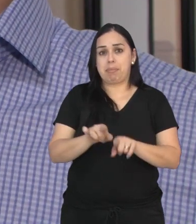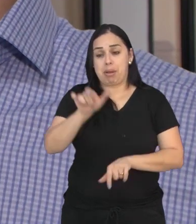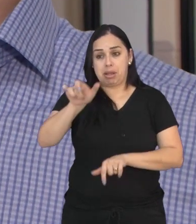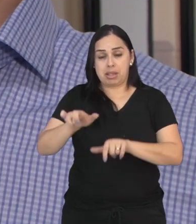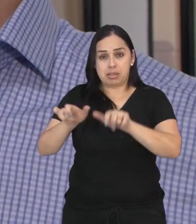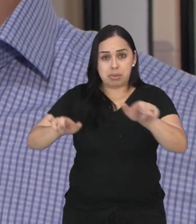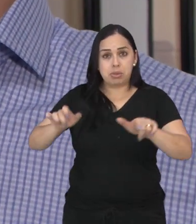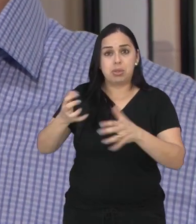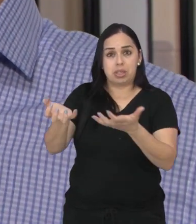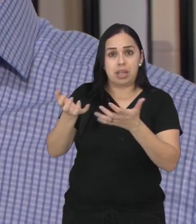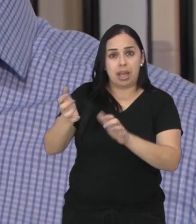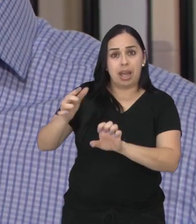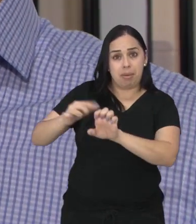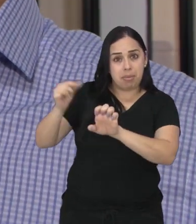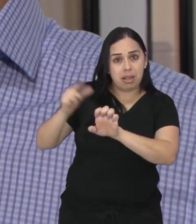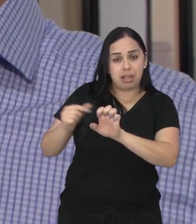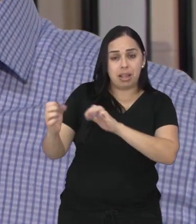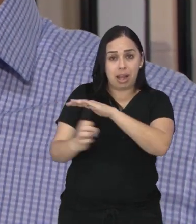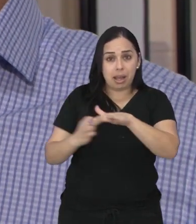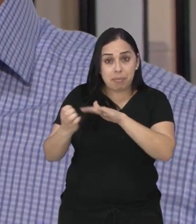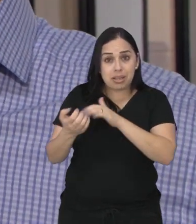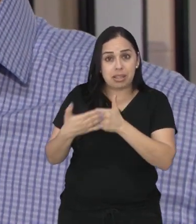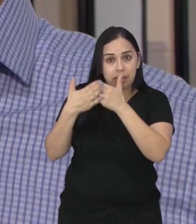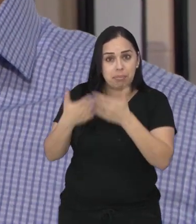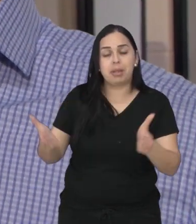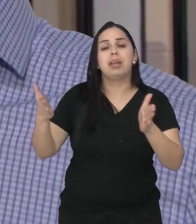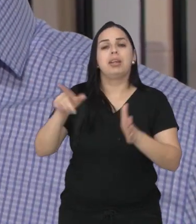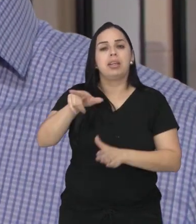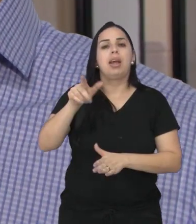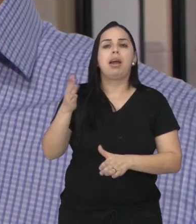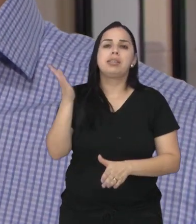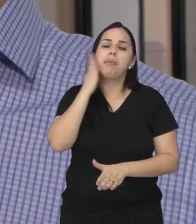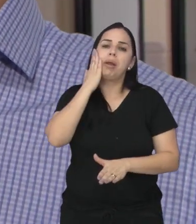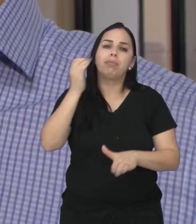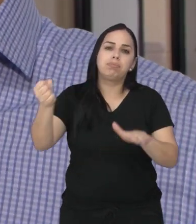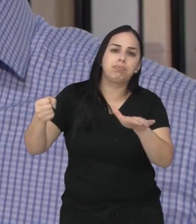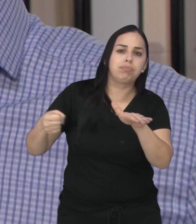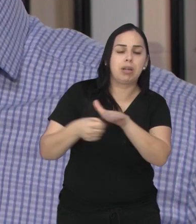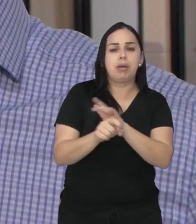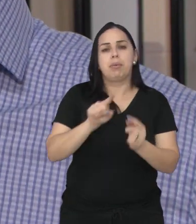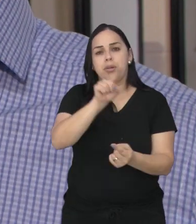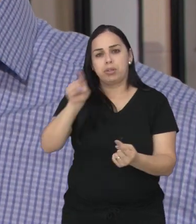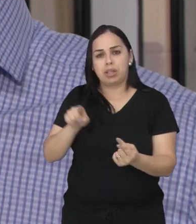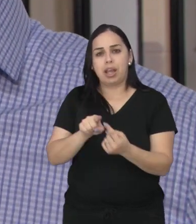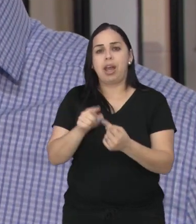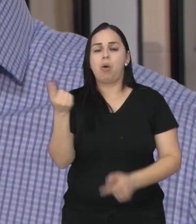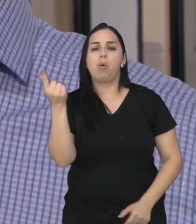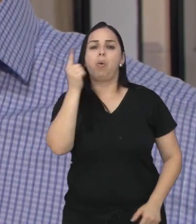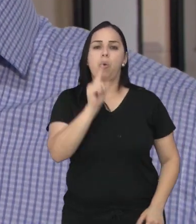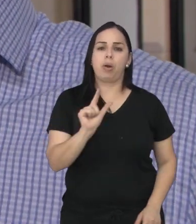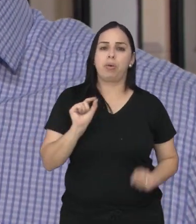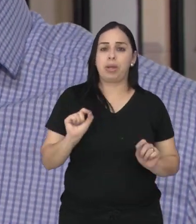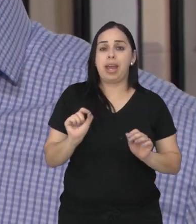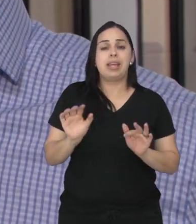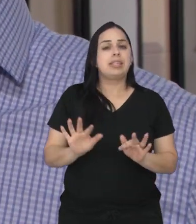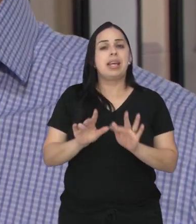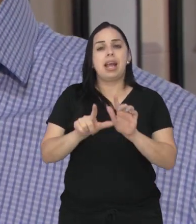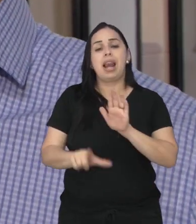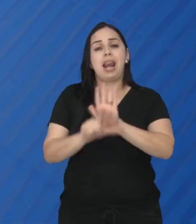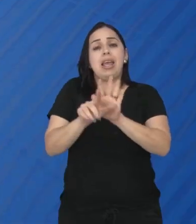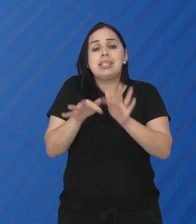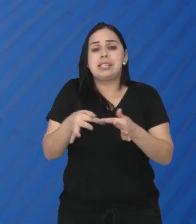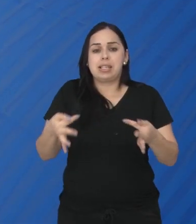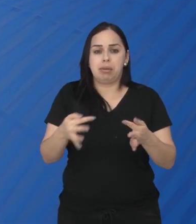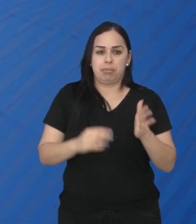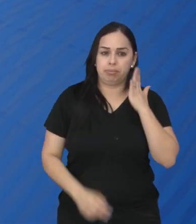para o empreendedor, para quem quer abrir seu negócio, conhecer a regra do jogo para se estabelecer aqui. Então, assim, o principal objetivo, a principal conquista é a